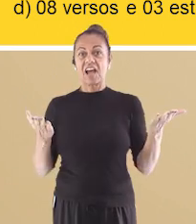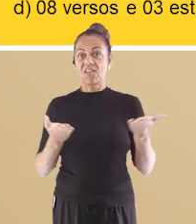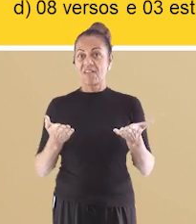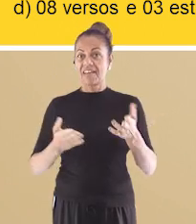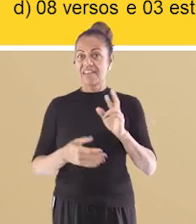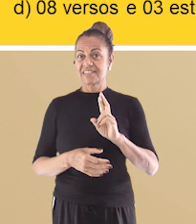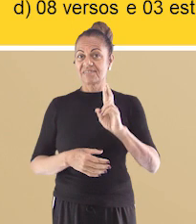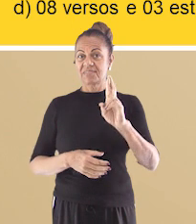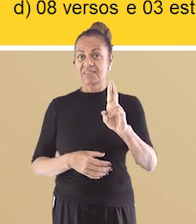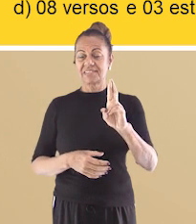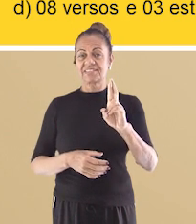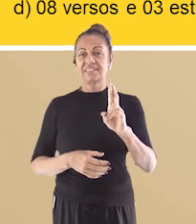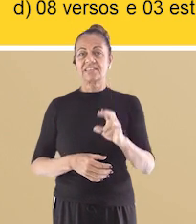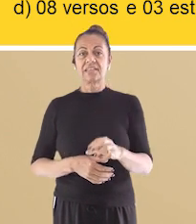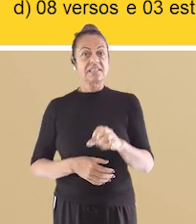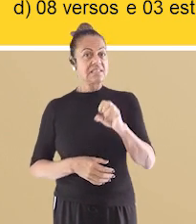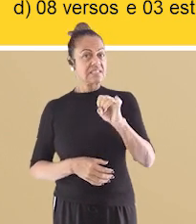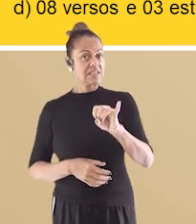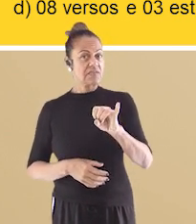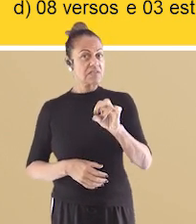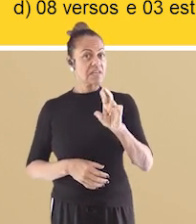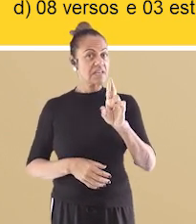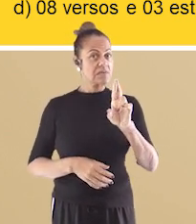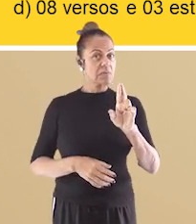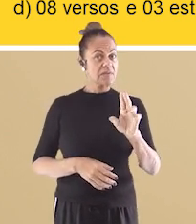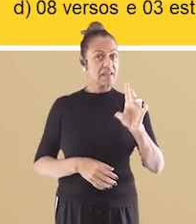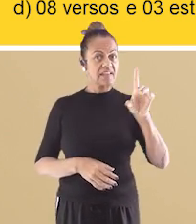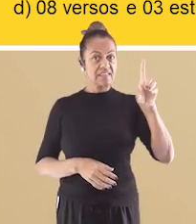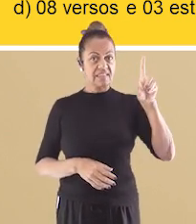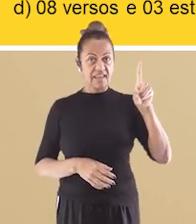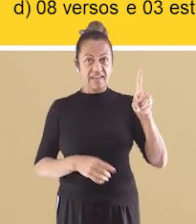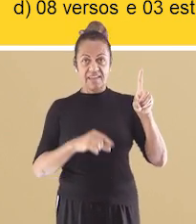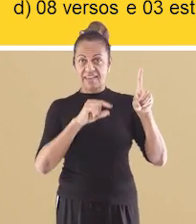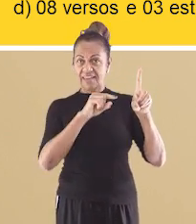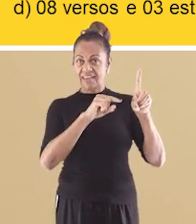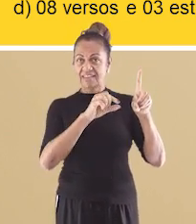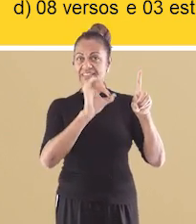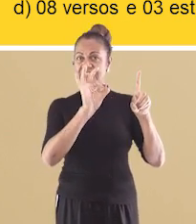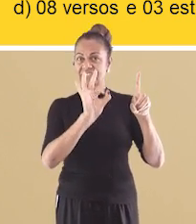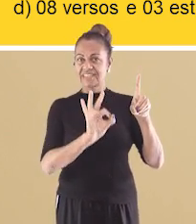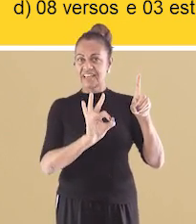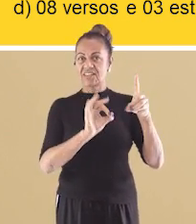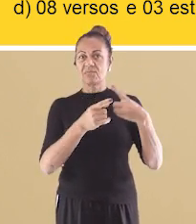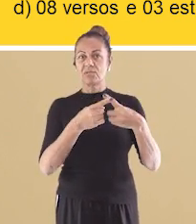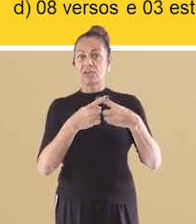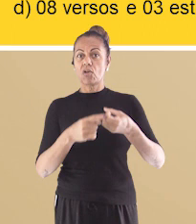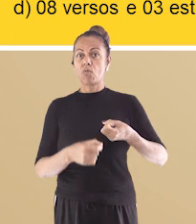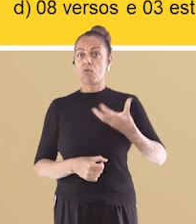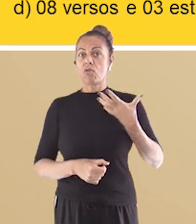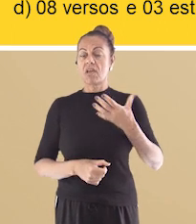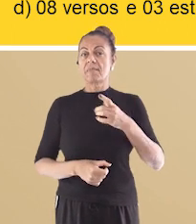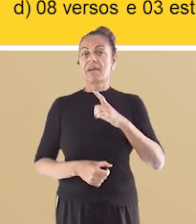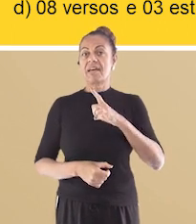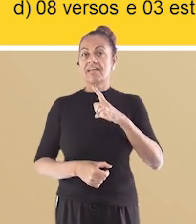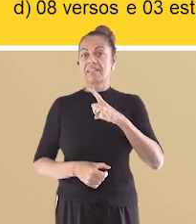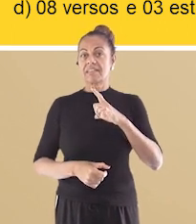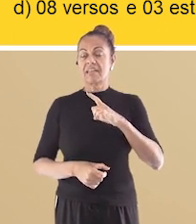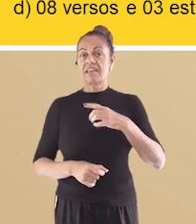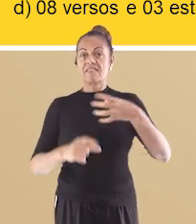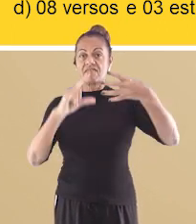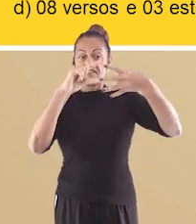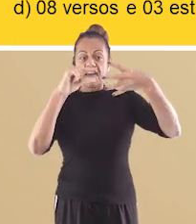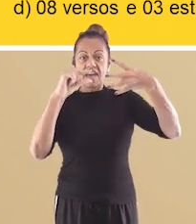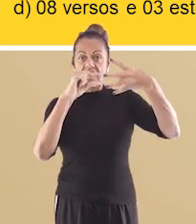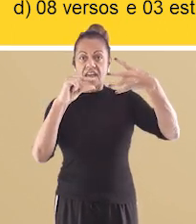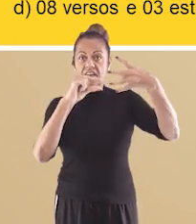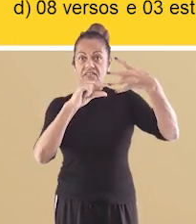Vamos para a nossa resposta? Quem respondeu a letra D acertou. O poema possui 8 versos e